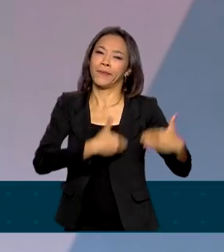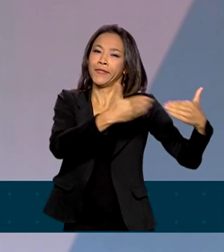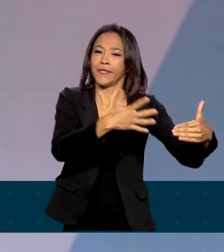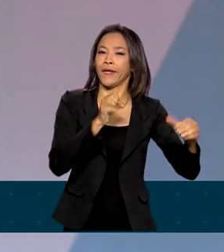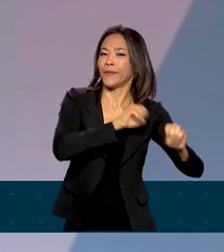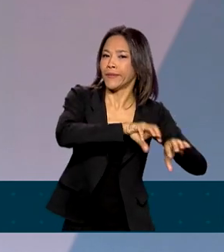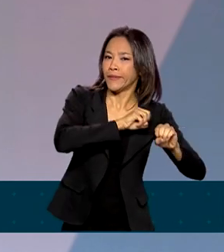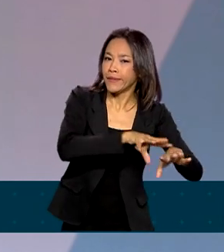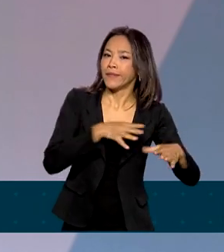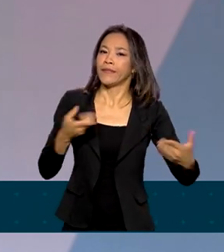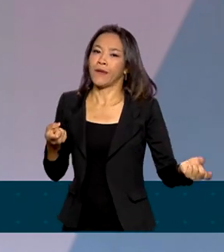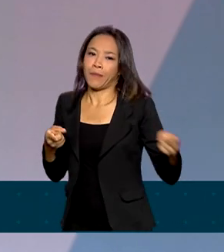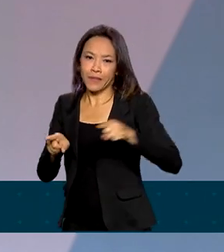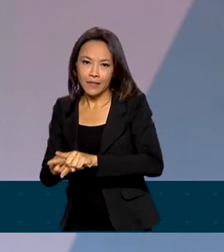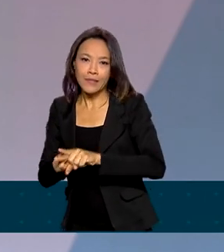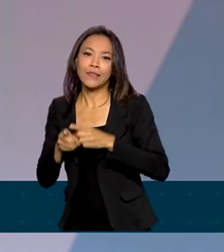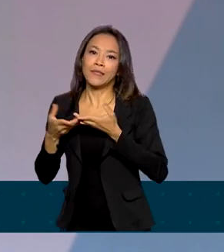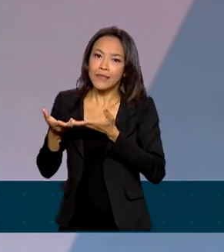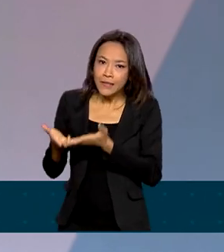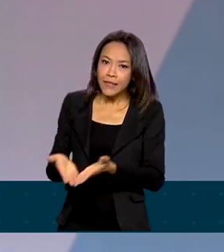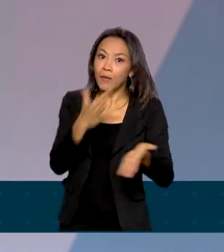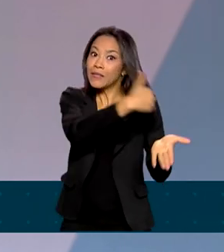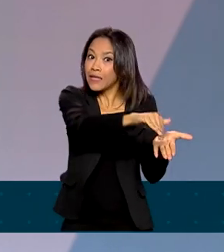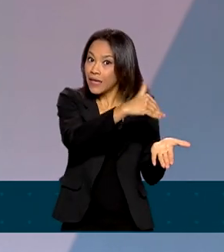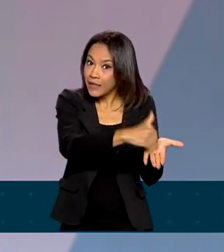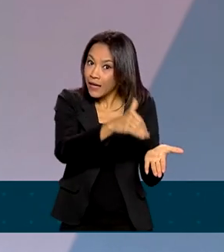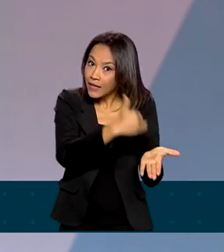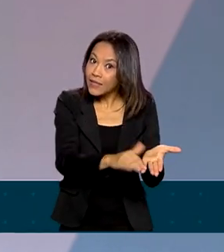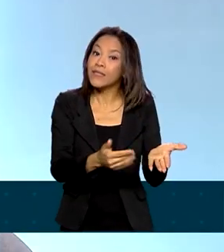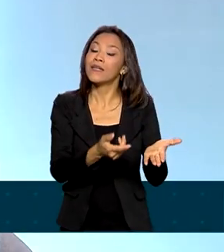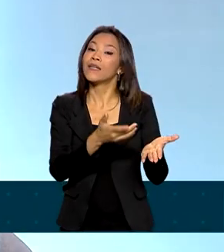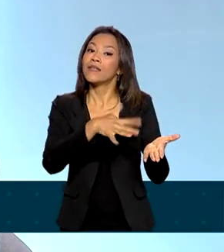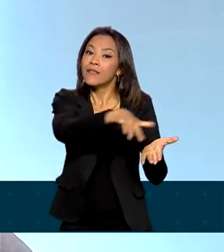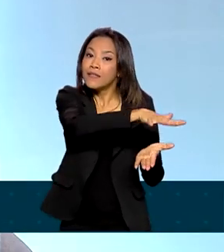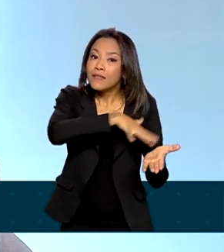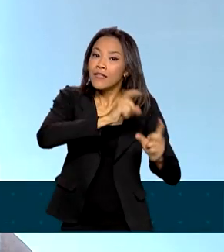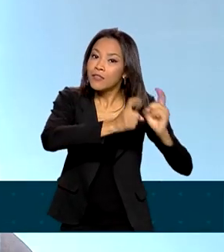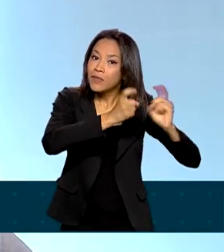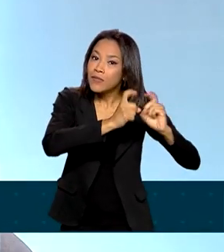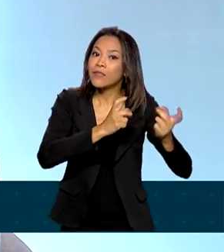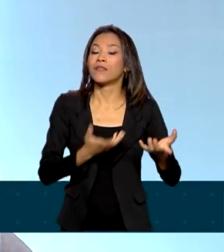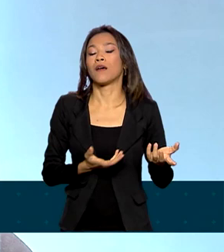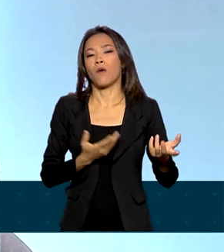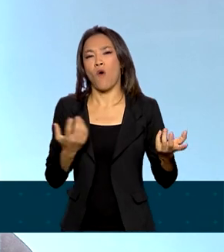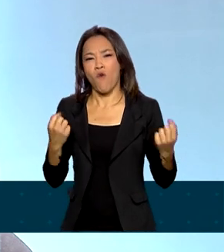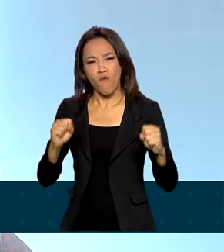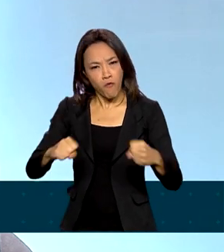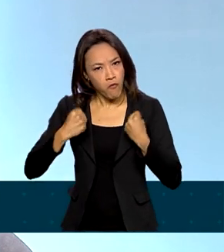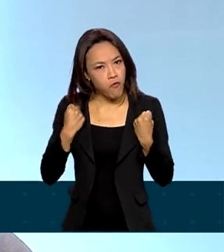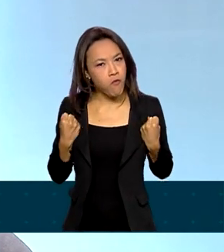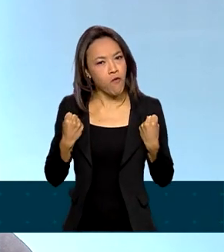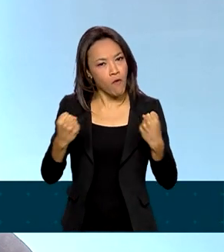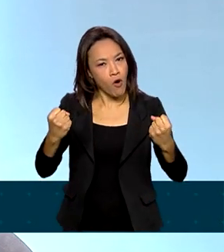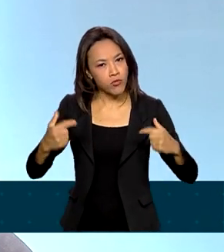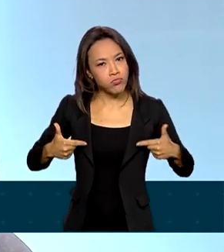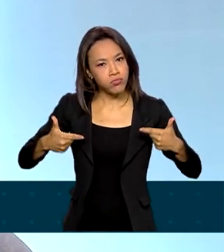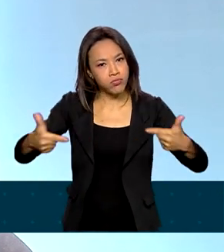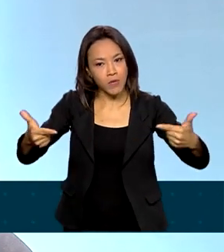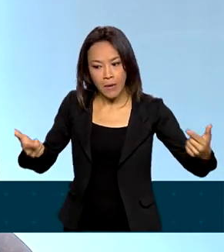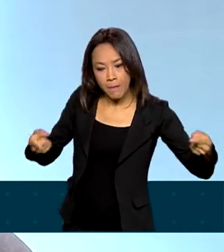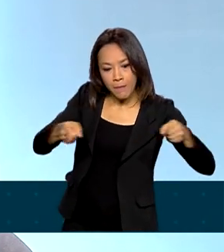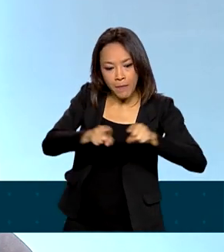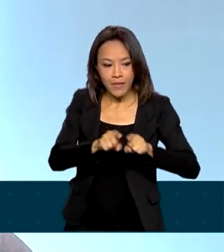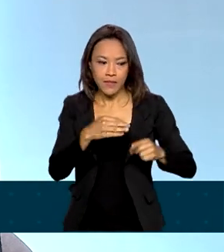nossa Secretaria SEGETS, né, Secretaria de Gestão do Trabalho, Educação e Saúde, trabalhou fortemente em conjunto com o MEC